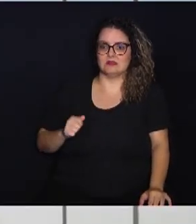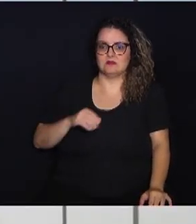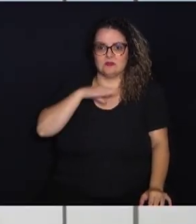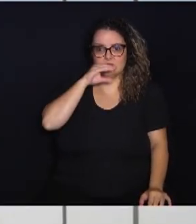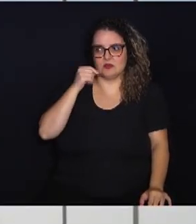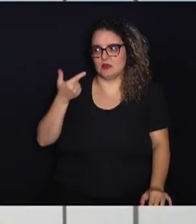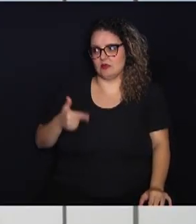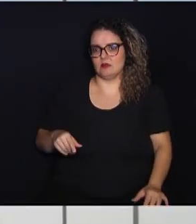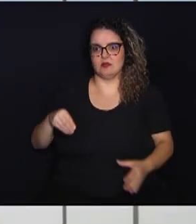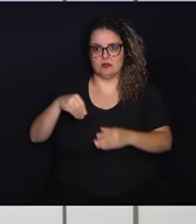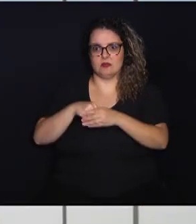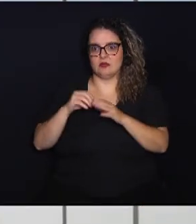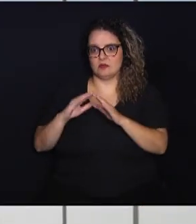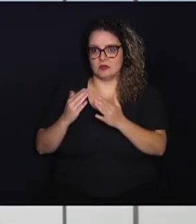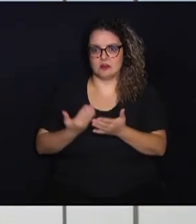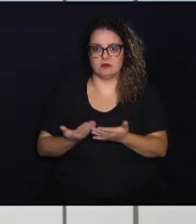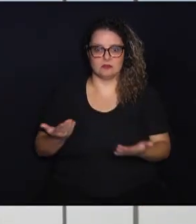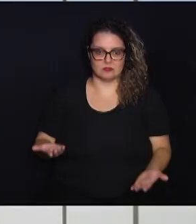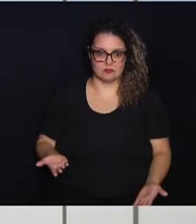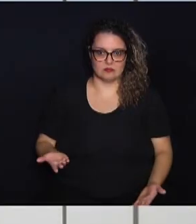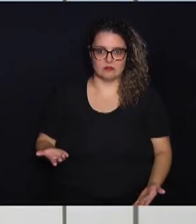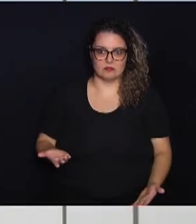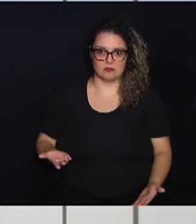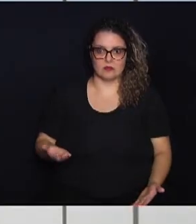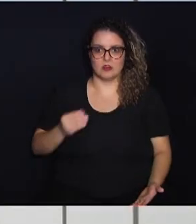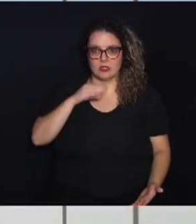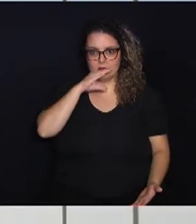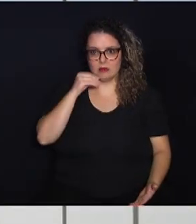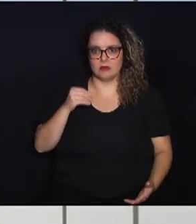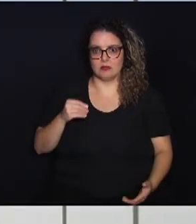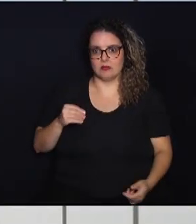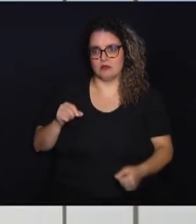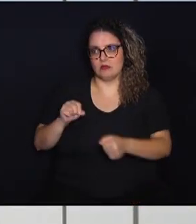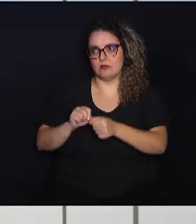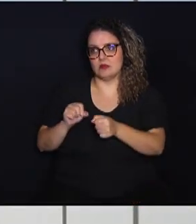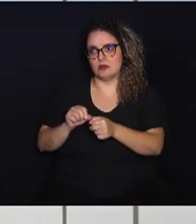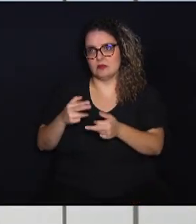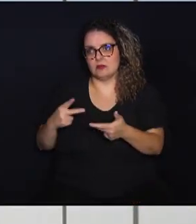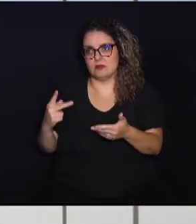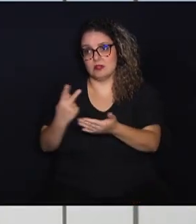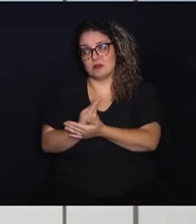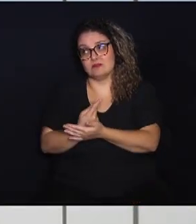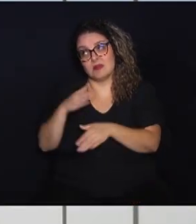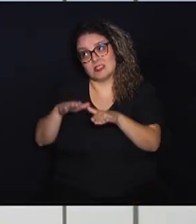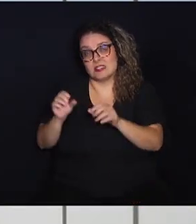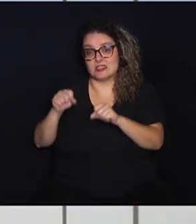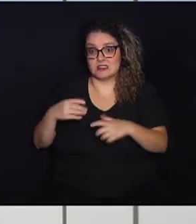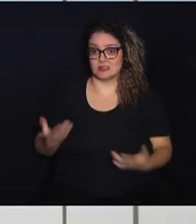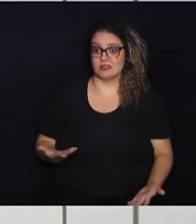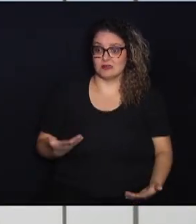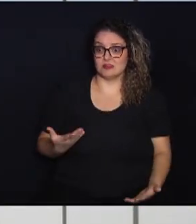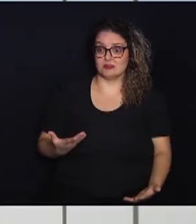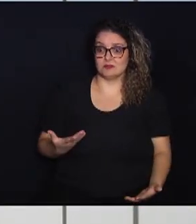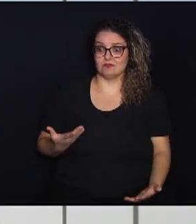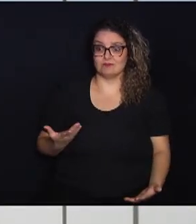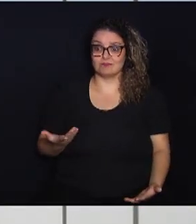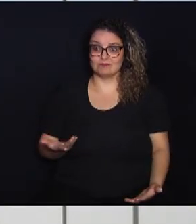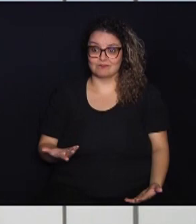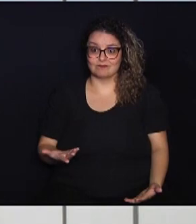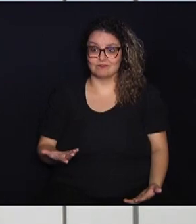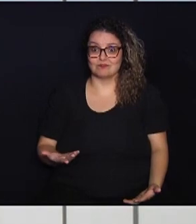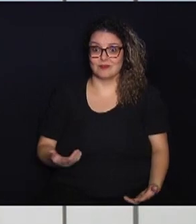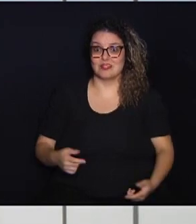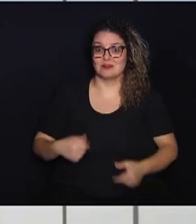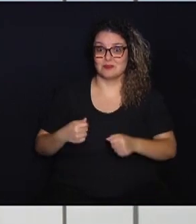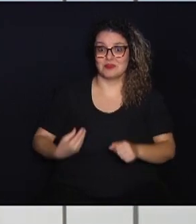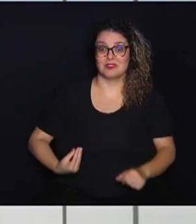nessa escola, né? A adolescente estava fazendo algo errado? Talvez sim, mas precisava passar ao vivo e a